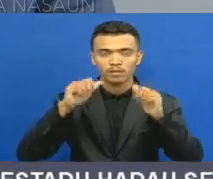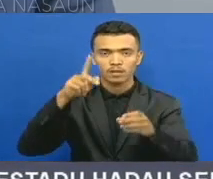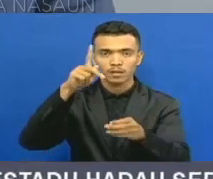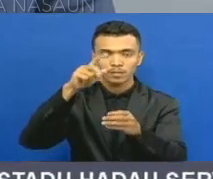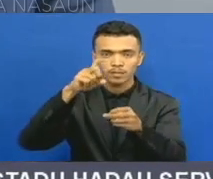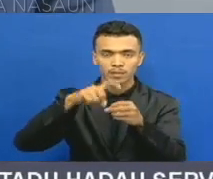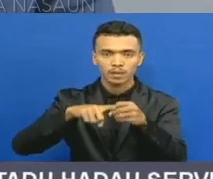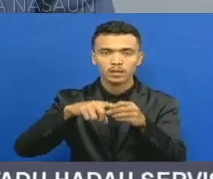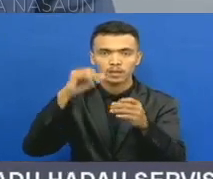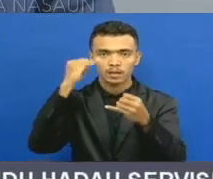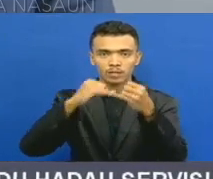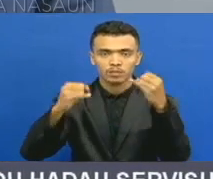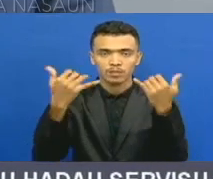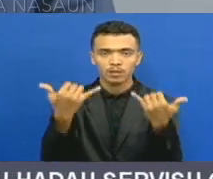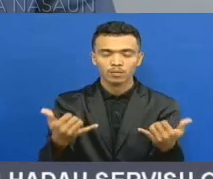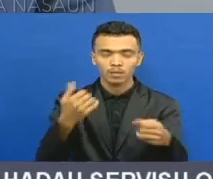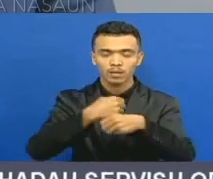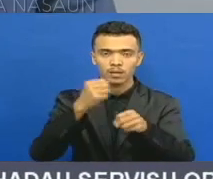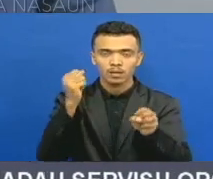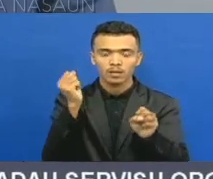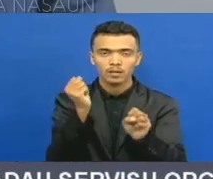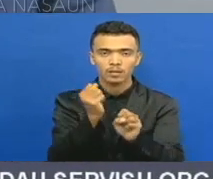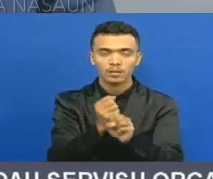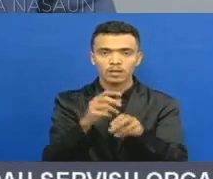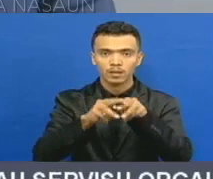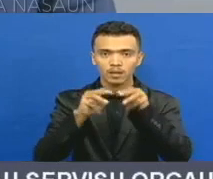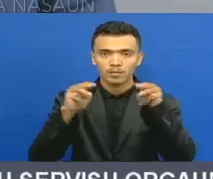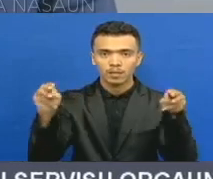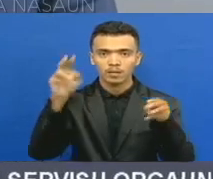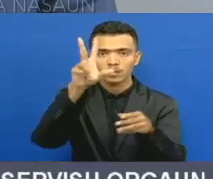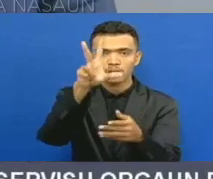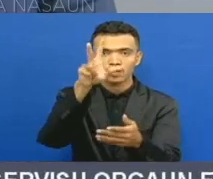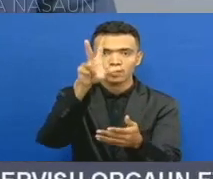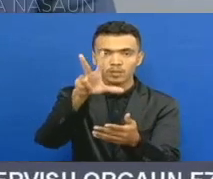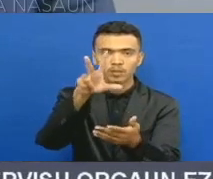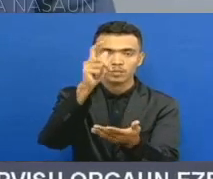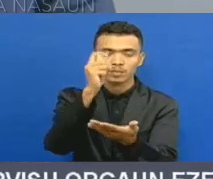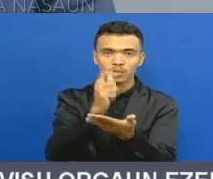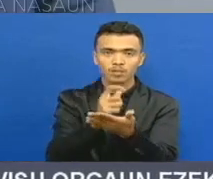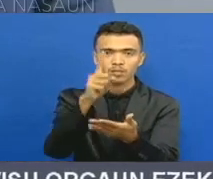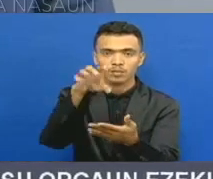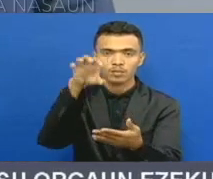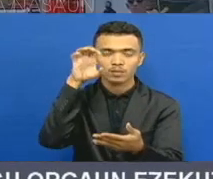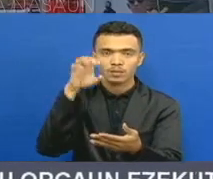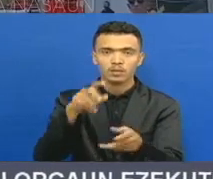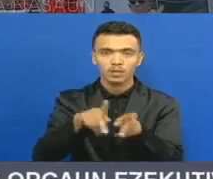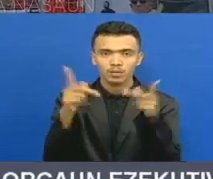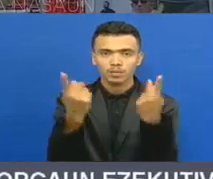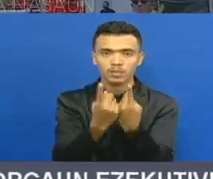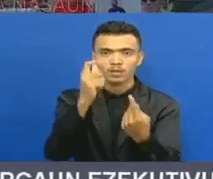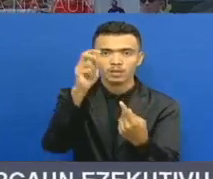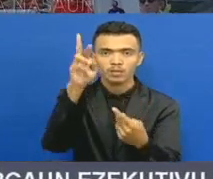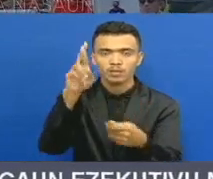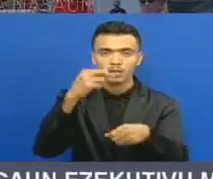Minamatan de ikus nebe korta dan halone tone ya metro rihun tolu atusida. Companhia Timor Resources hahu